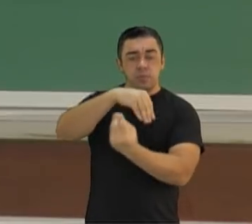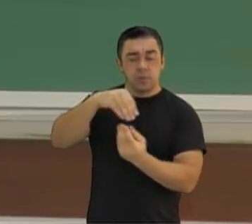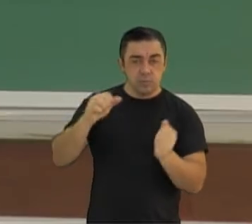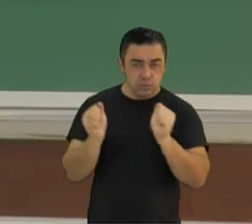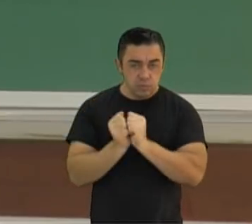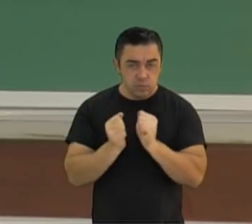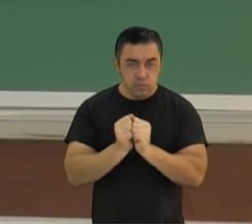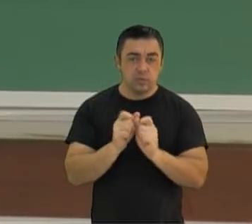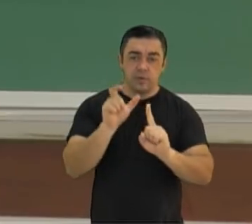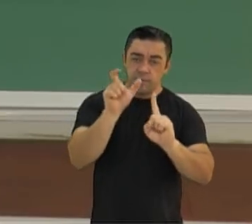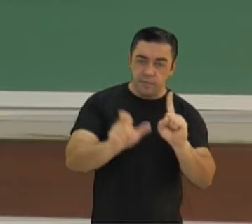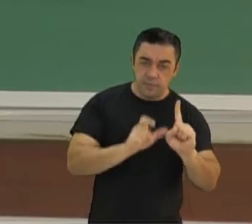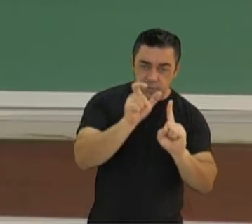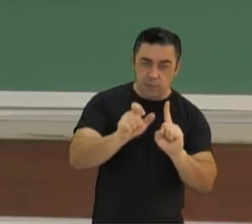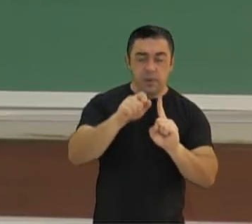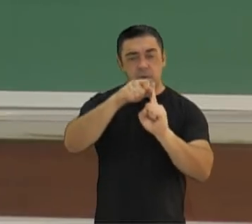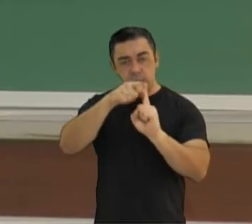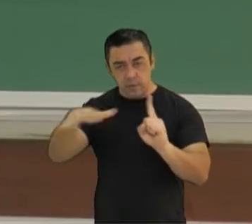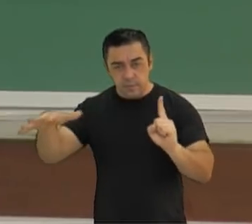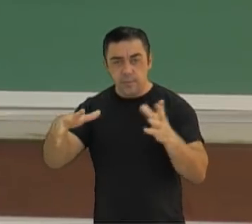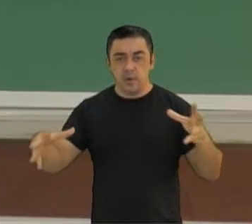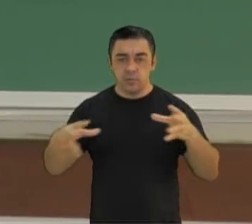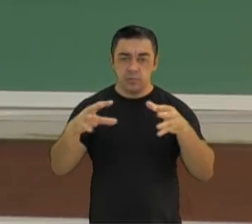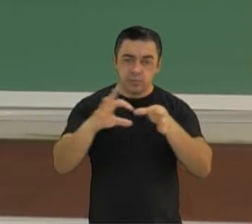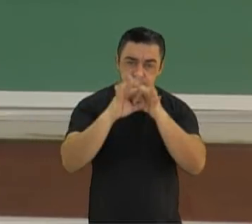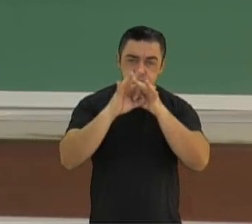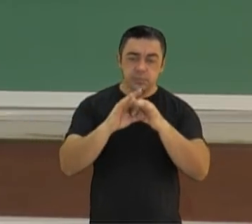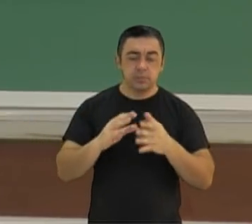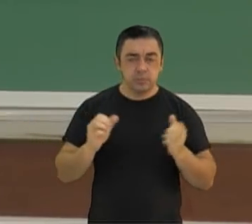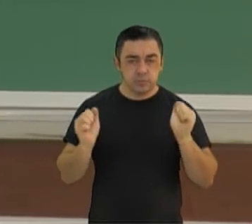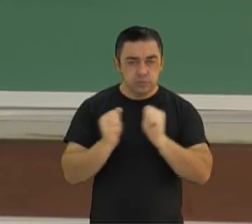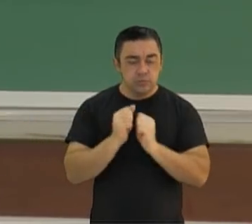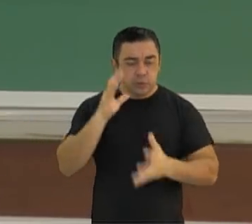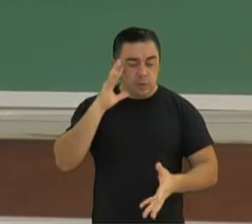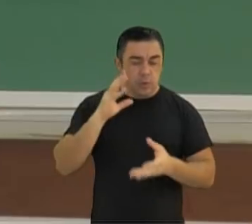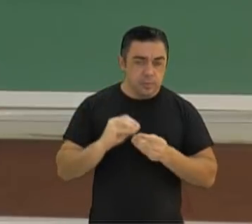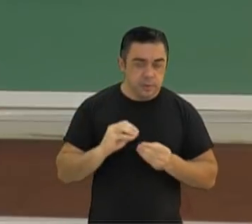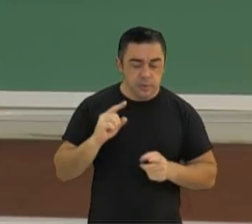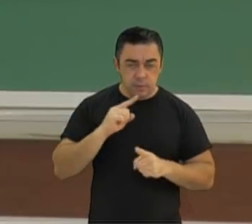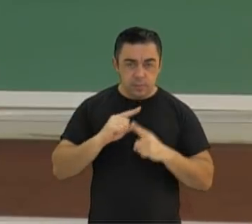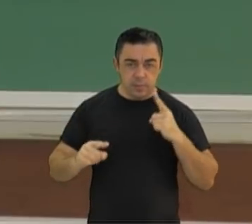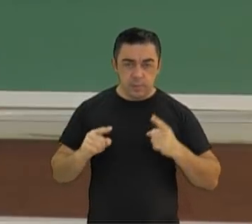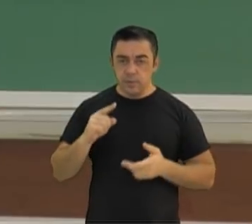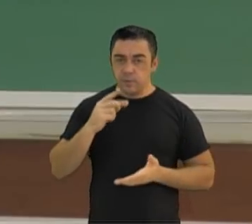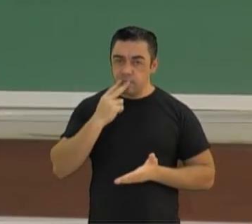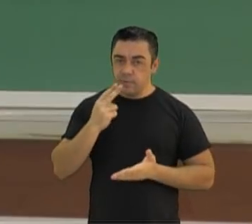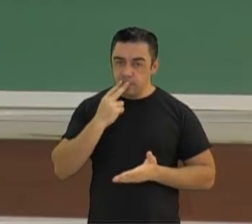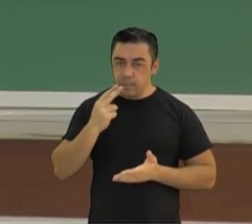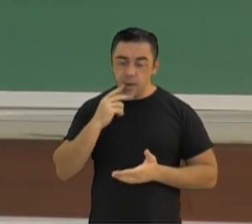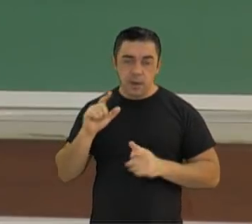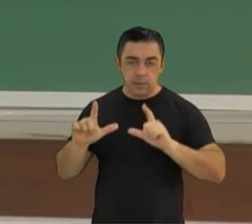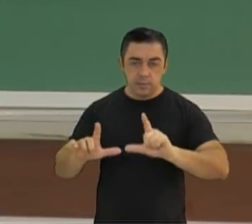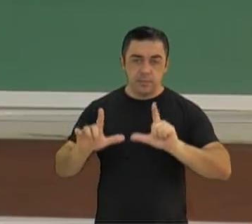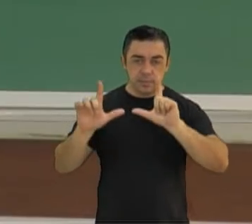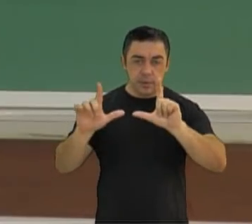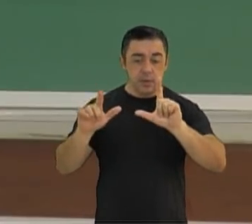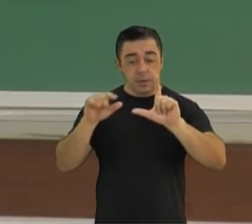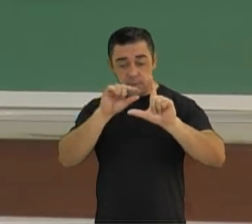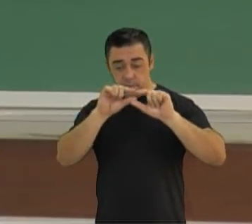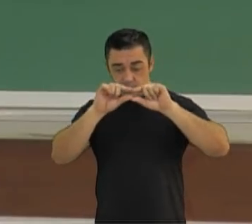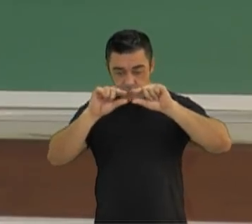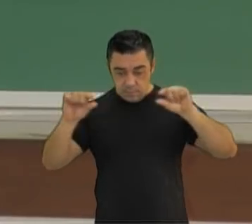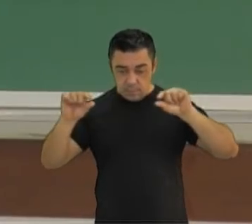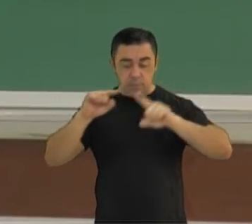eu tenho a linguagem mista. Eu consigo compreender que é proibido fumar pela placa, mas